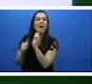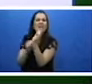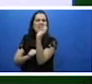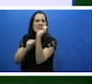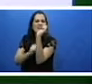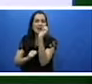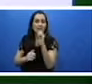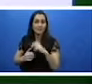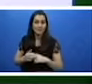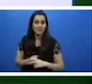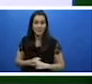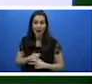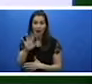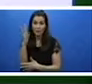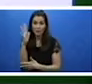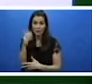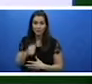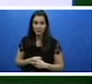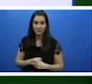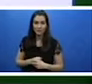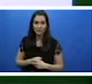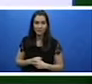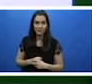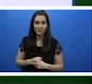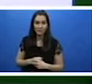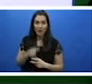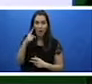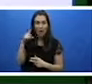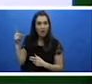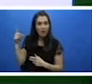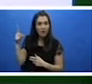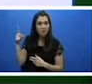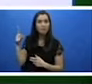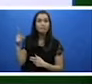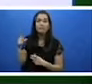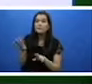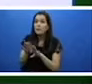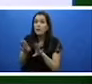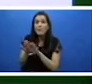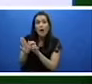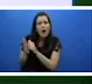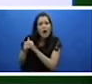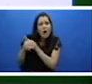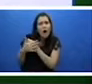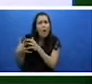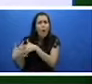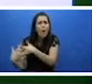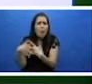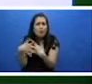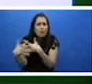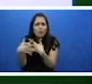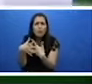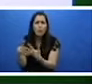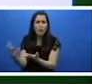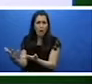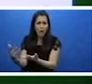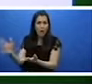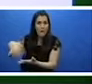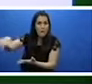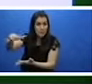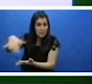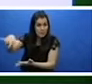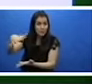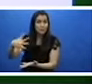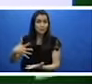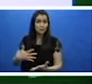gente for ver, é uma forma de camuflagem, né? Olha só. Confunde-se ela quando ela está no seu ambiente,